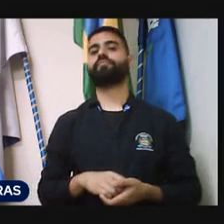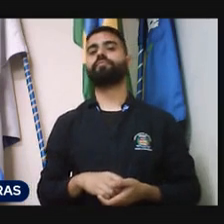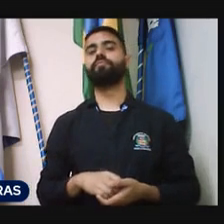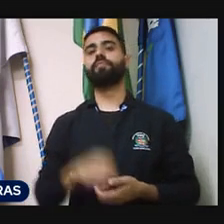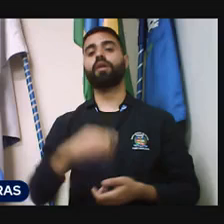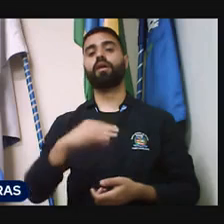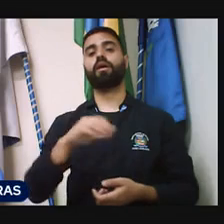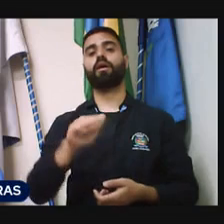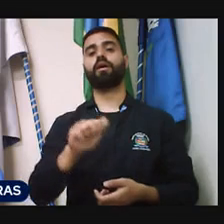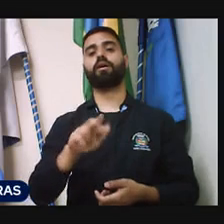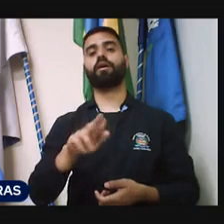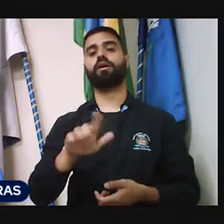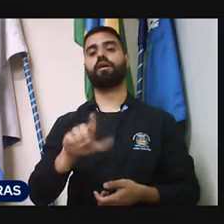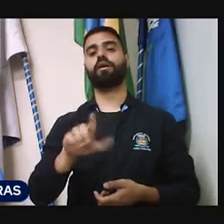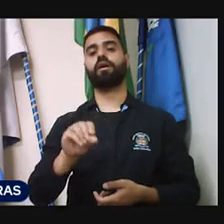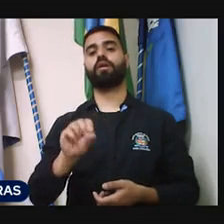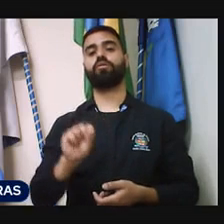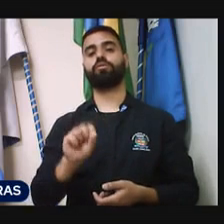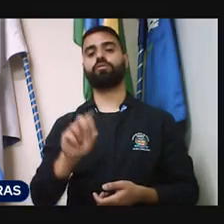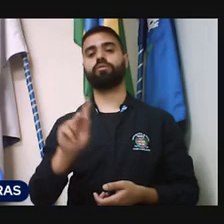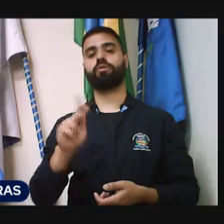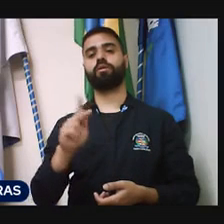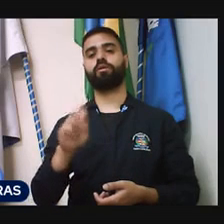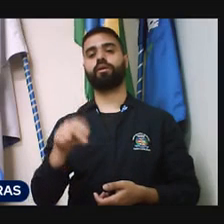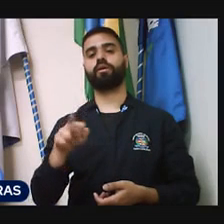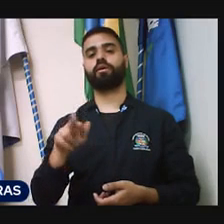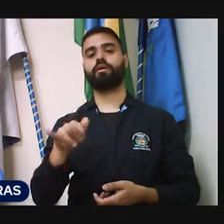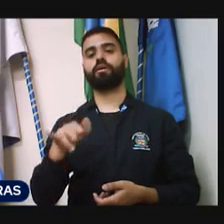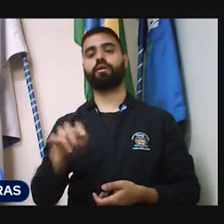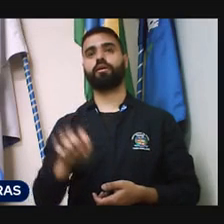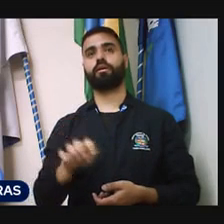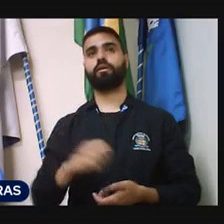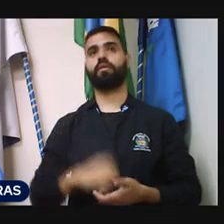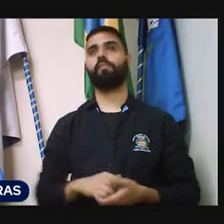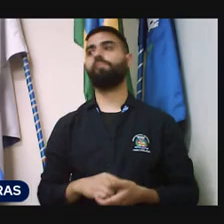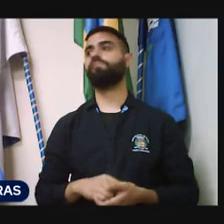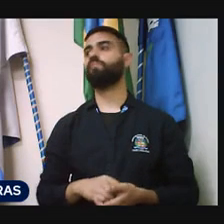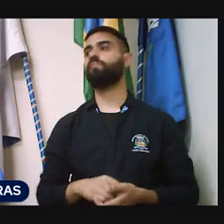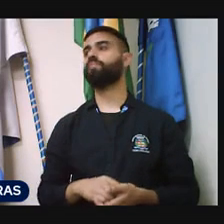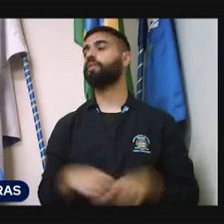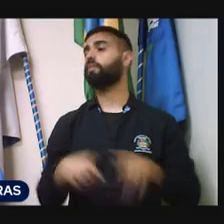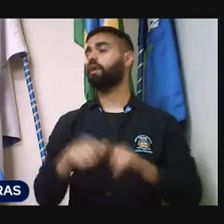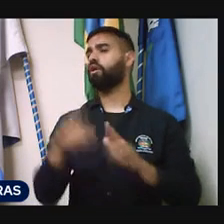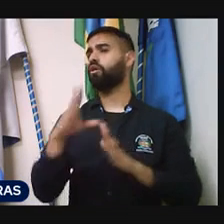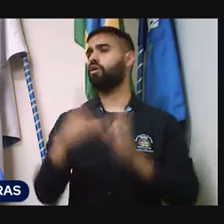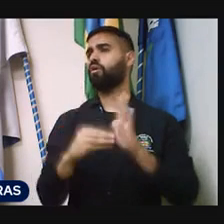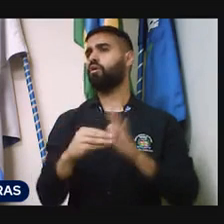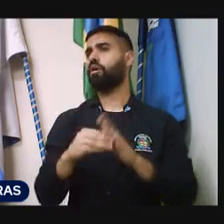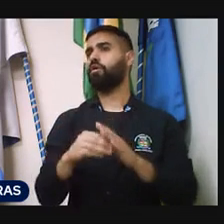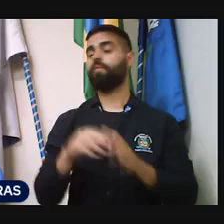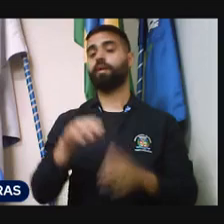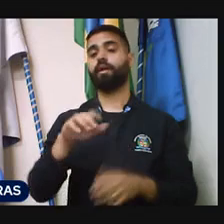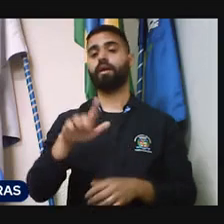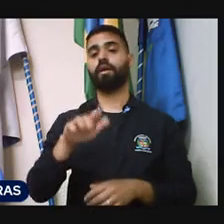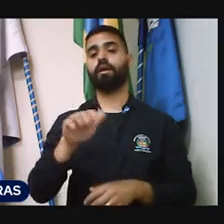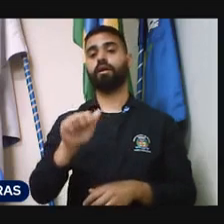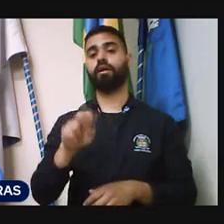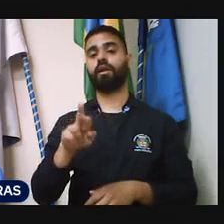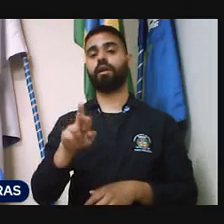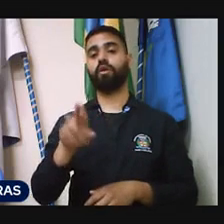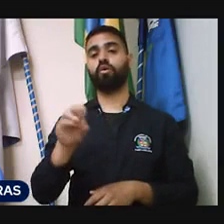smo senhor Carlos Henrique Barros Machado secretário municipal de serviços públicos receber il.com copo licença senhor Lauro